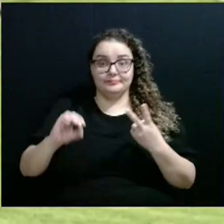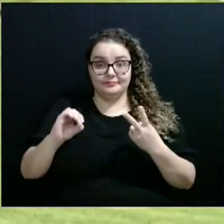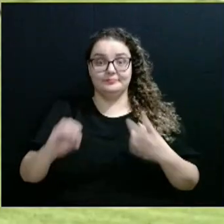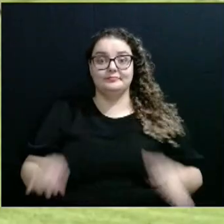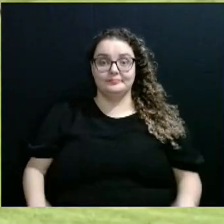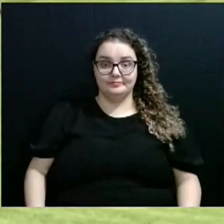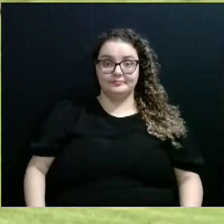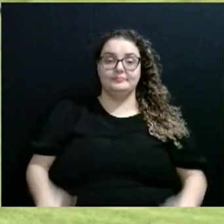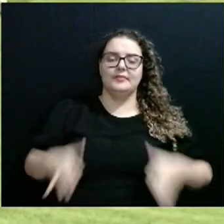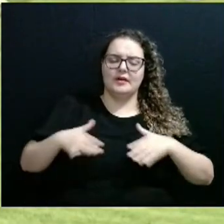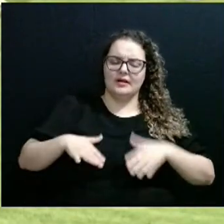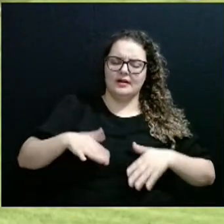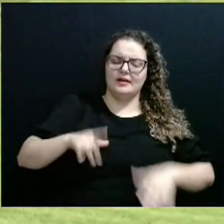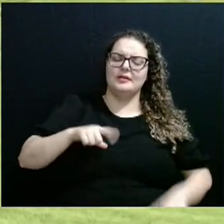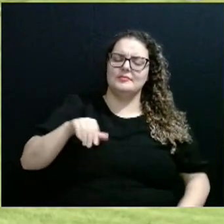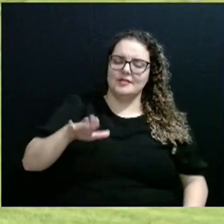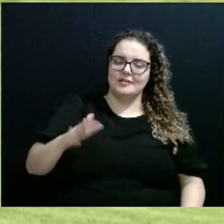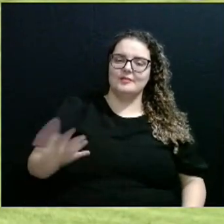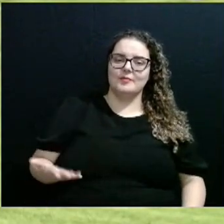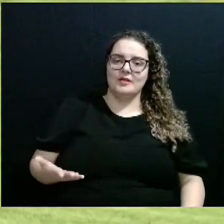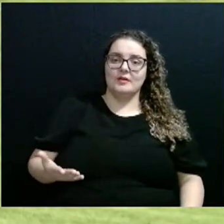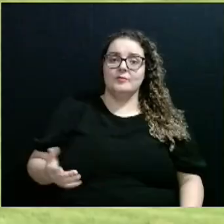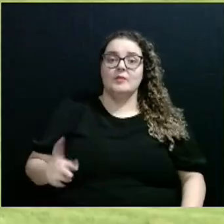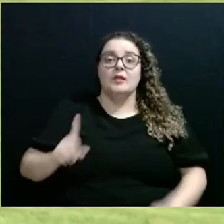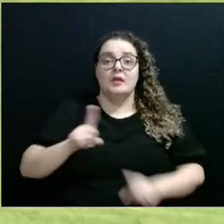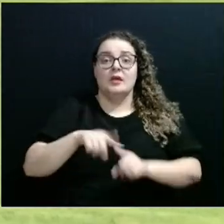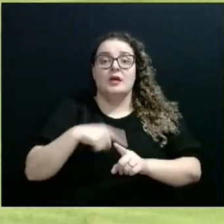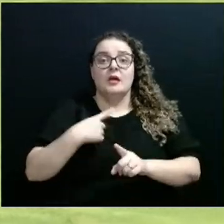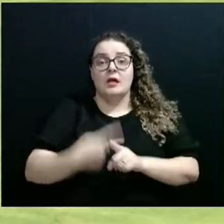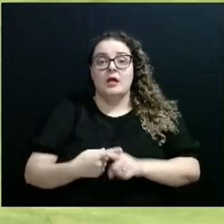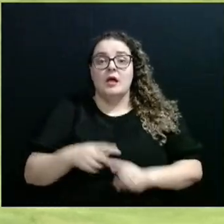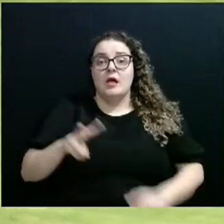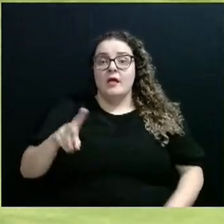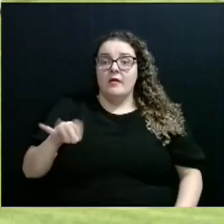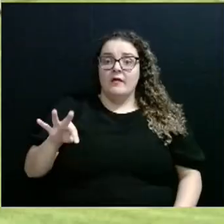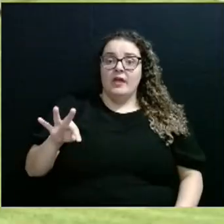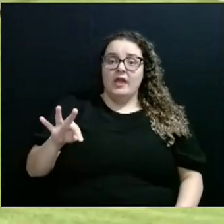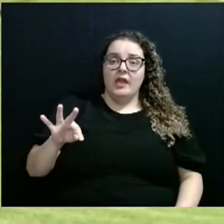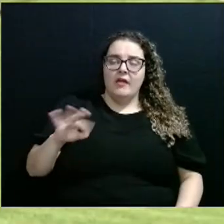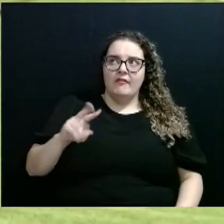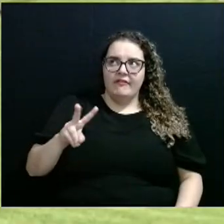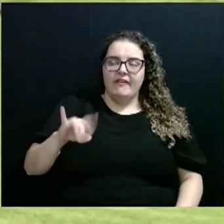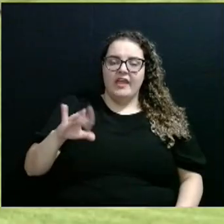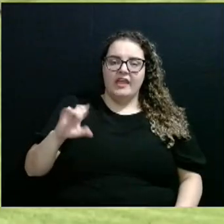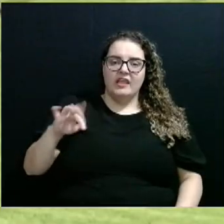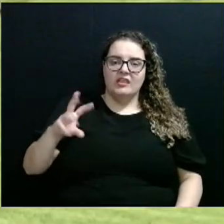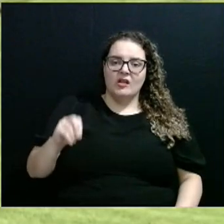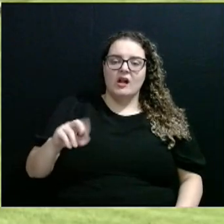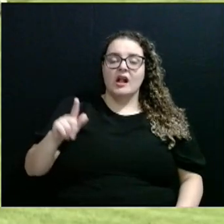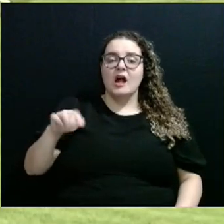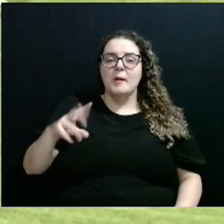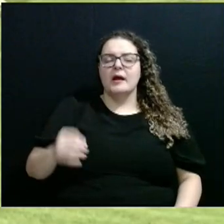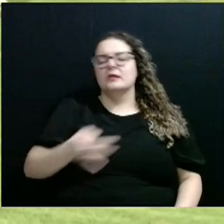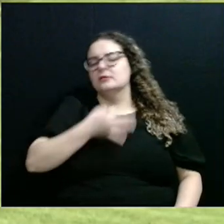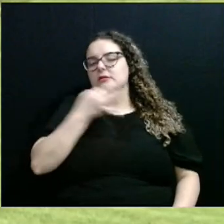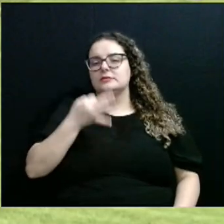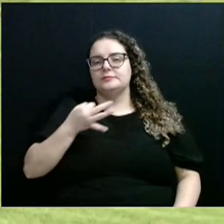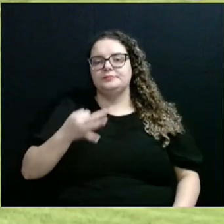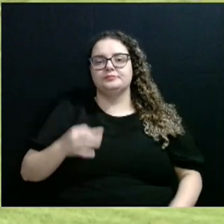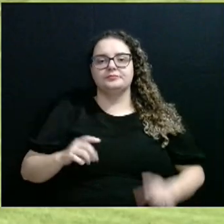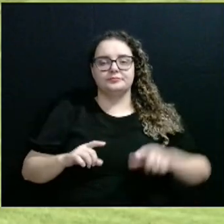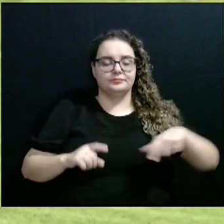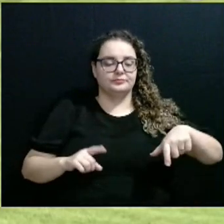que tinha mais. Nos acréscimos, Victor Gabriel com maestria. Bola para um lado, o goleiro para